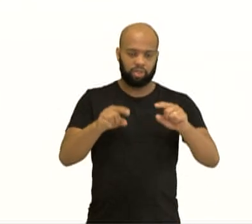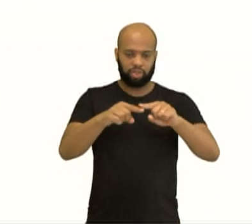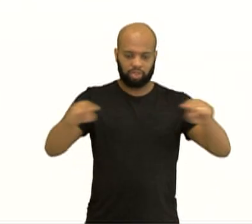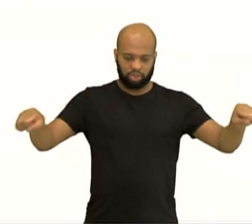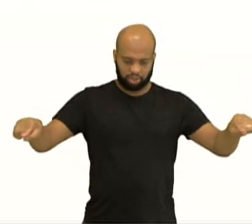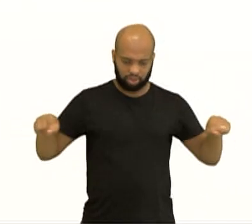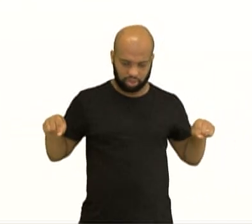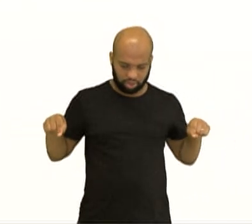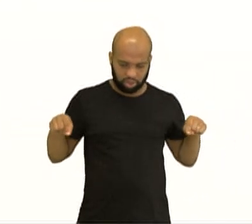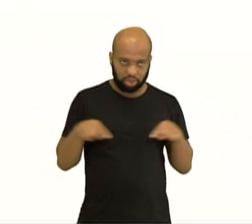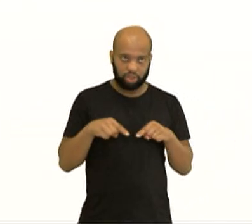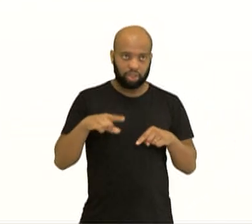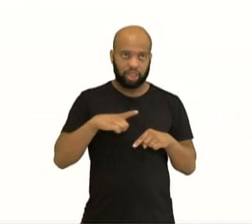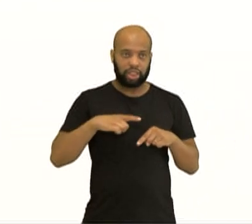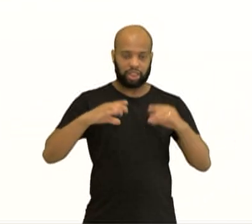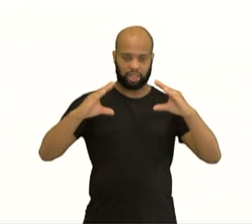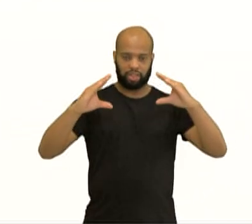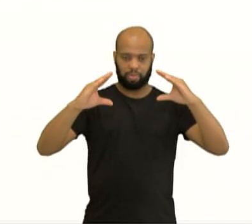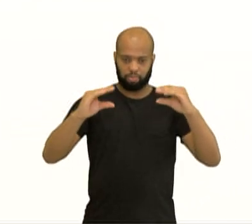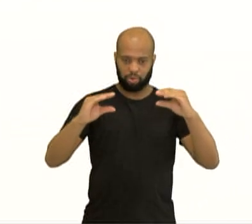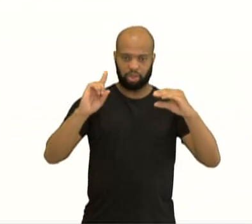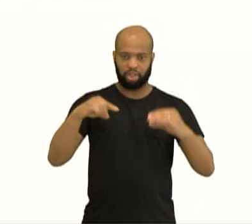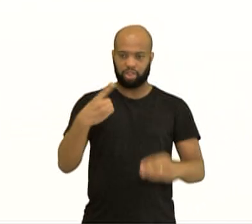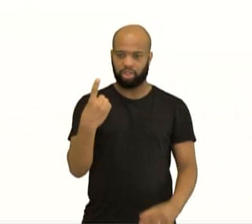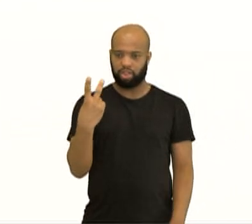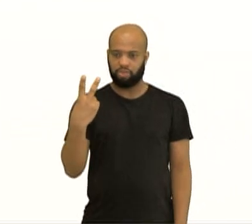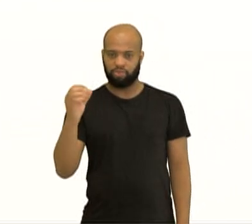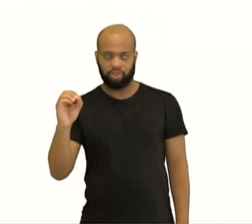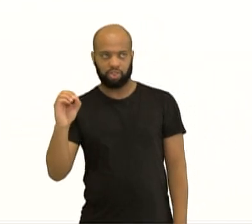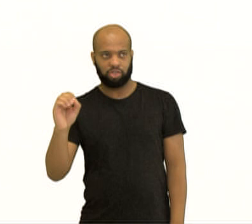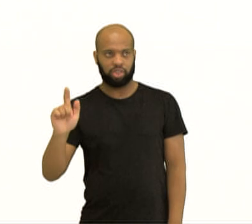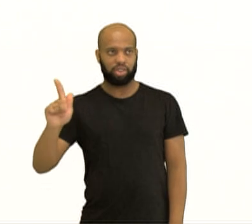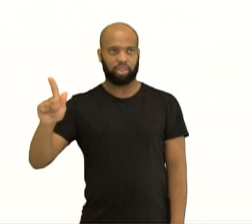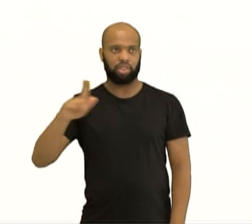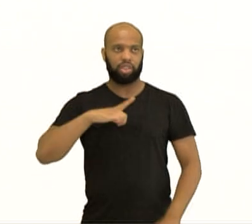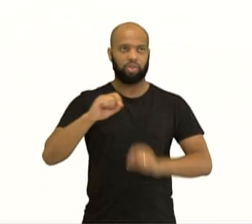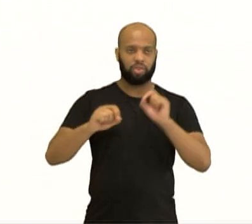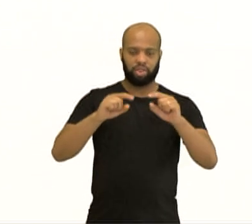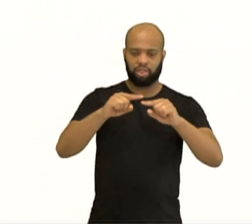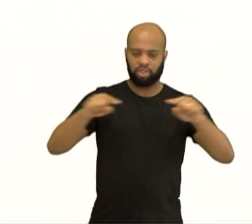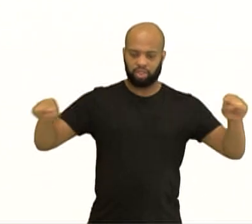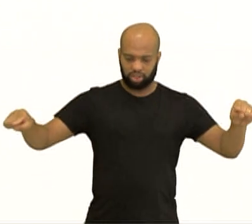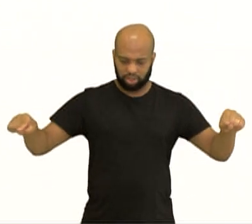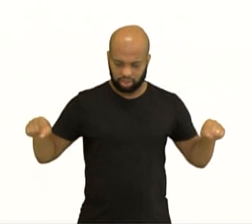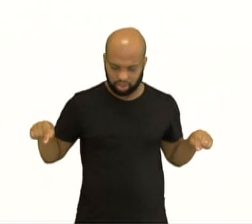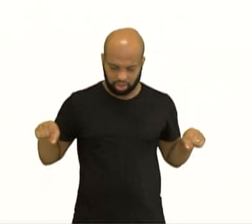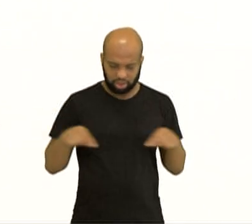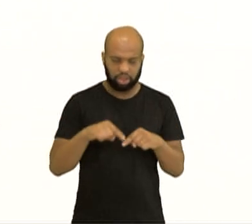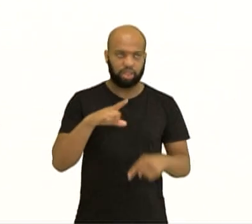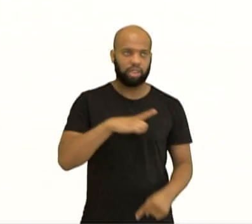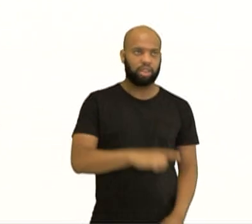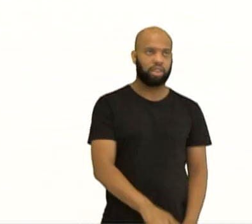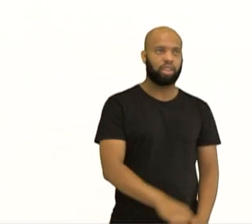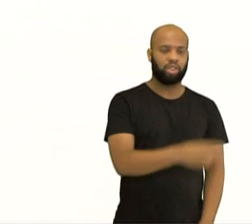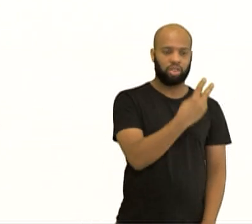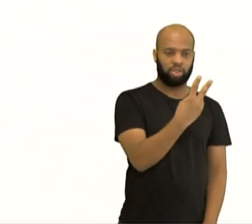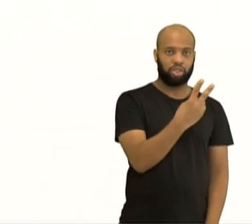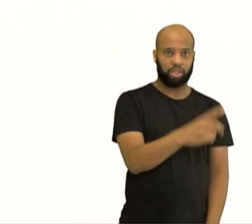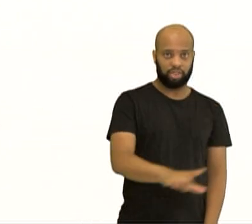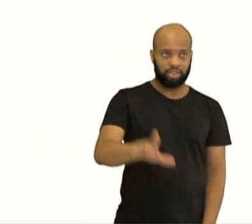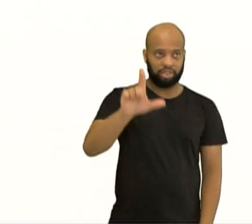pesa 120 gramas, né? E a quadra tá aqui. O 2L 10 metros